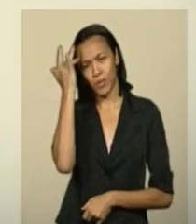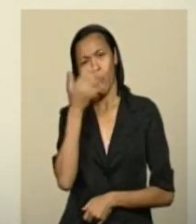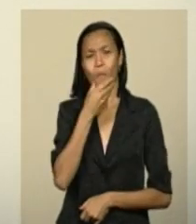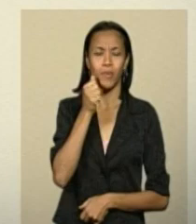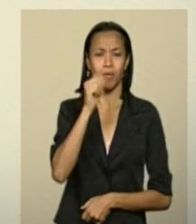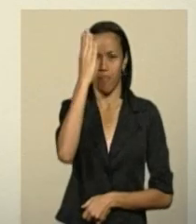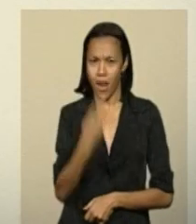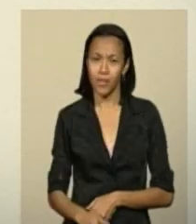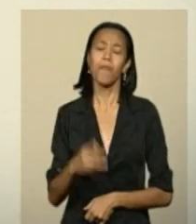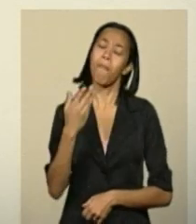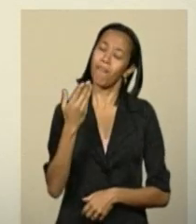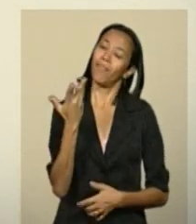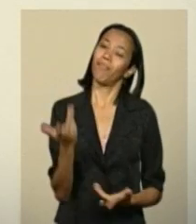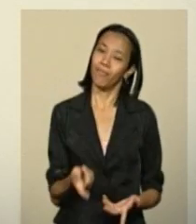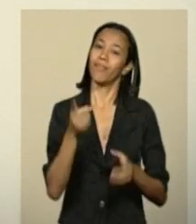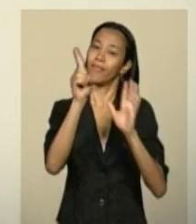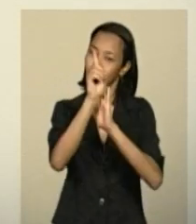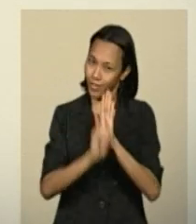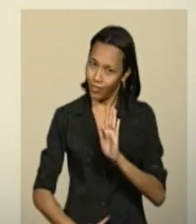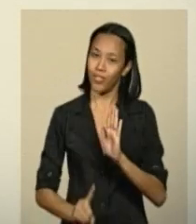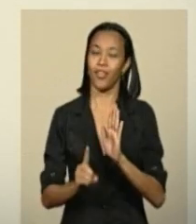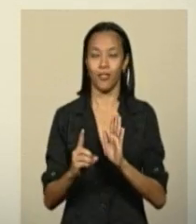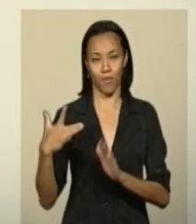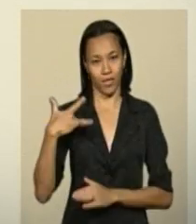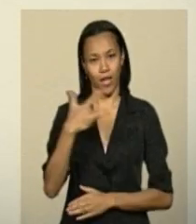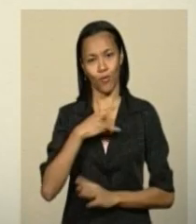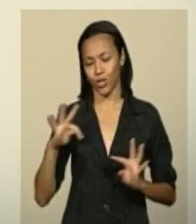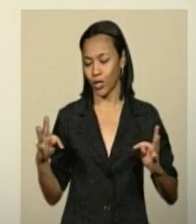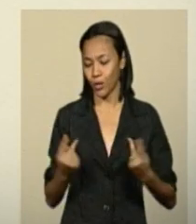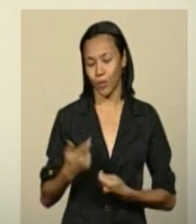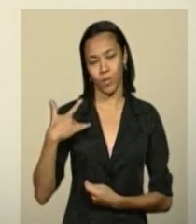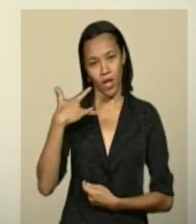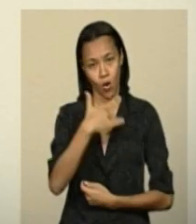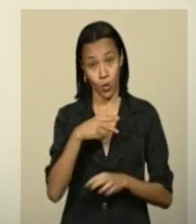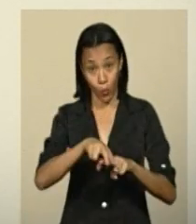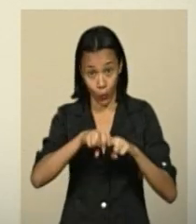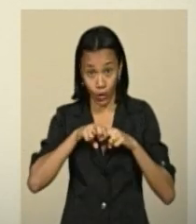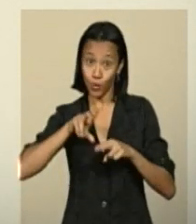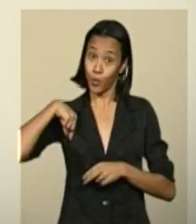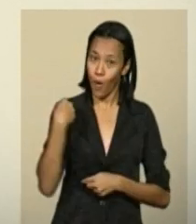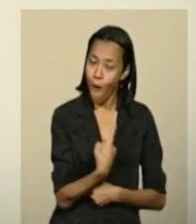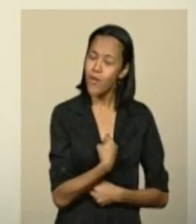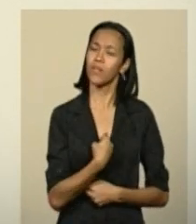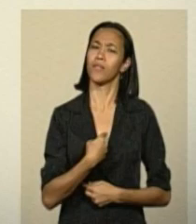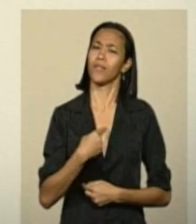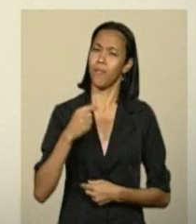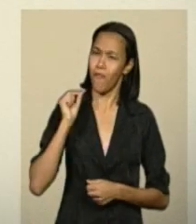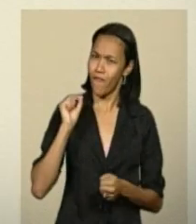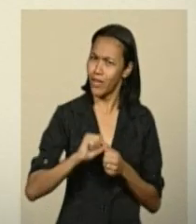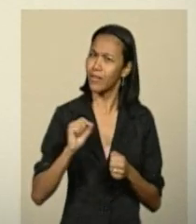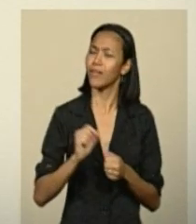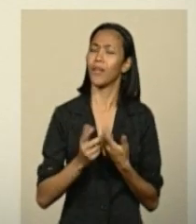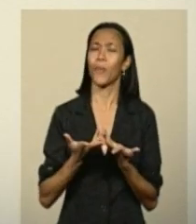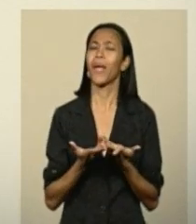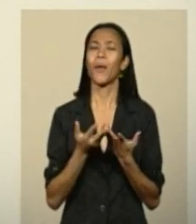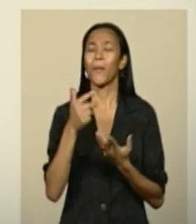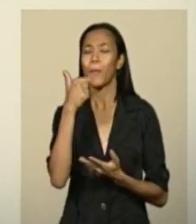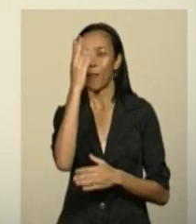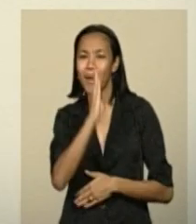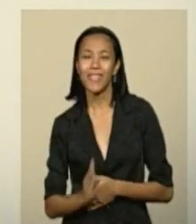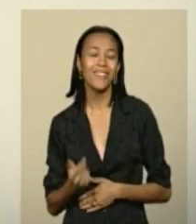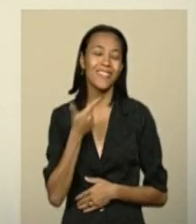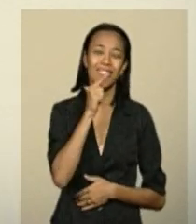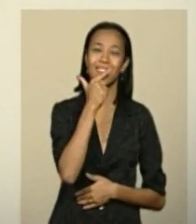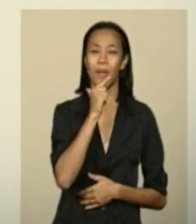um atendimento integral à sua saúde por isso Luciano nós estamos fazendo o Brasil sorridente como